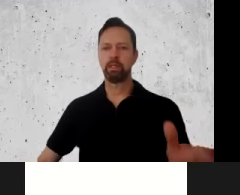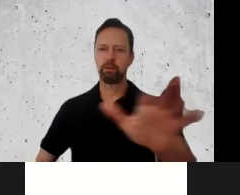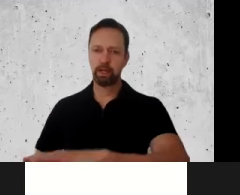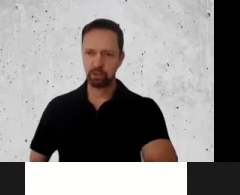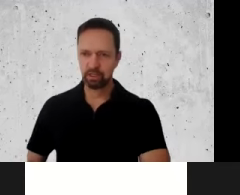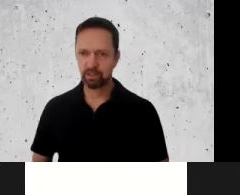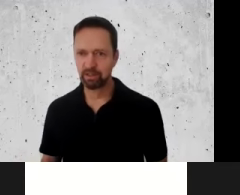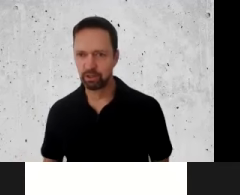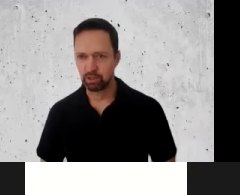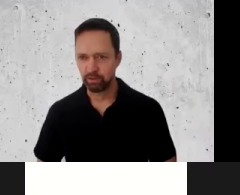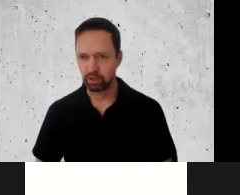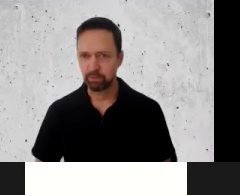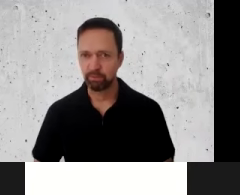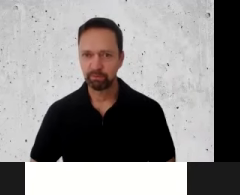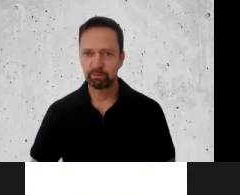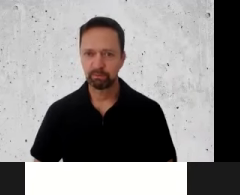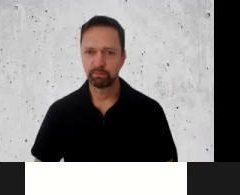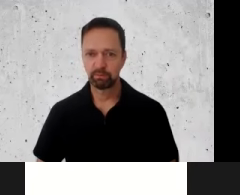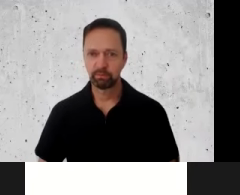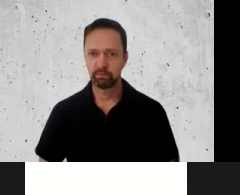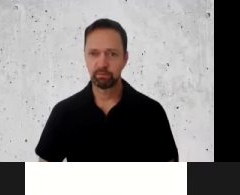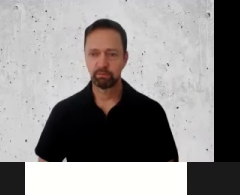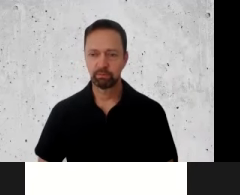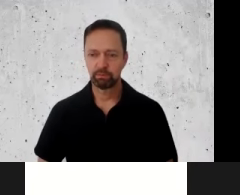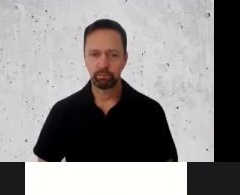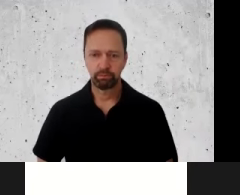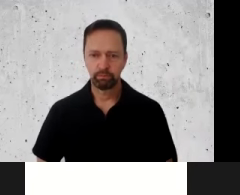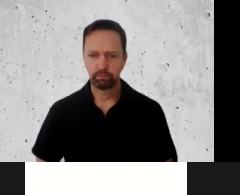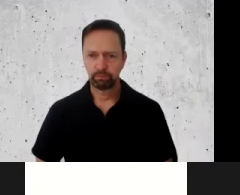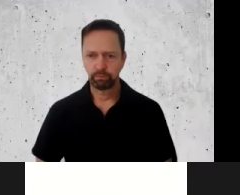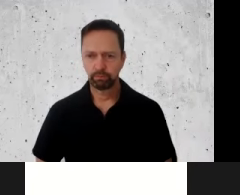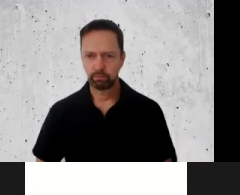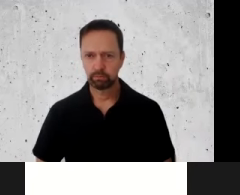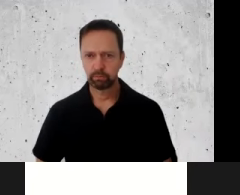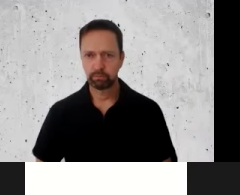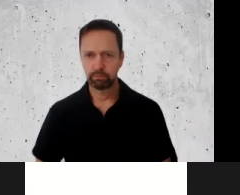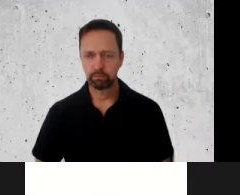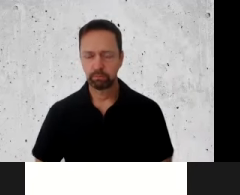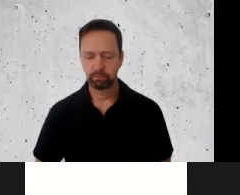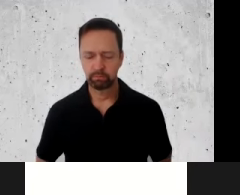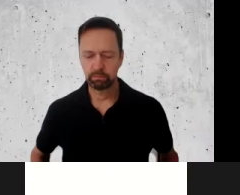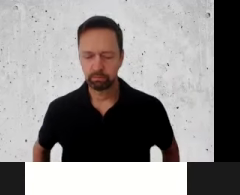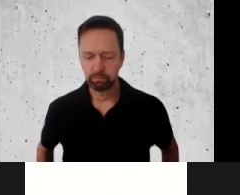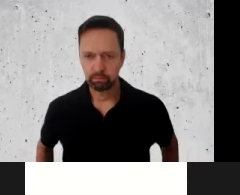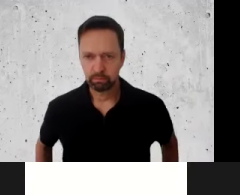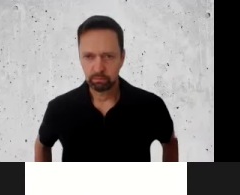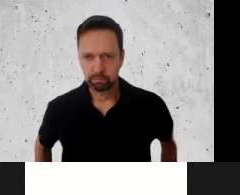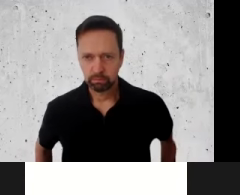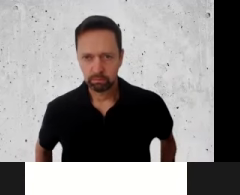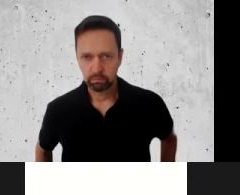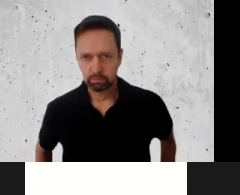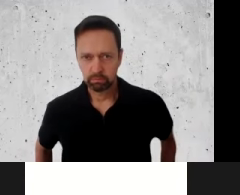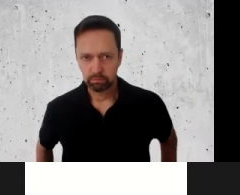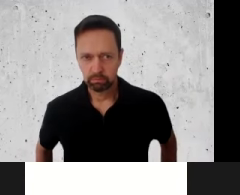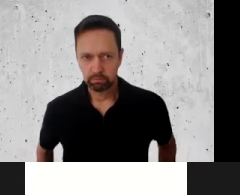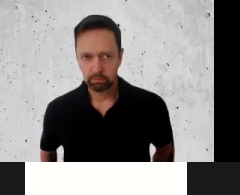para o Fernando, daí a gente fecha. Bom, obrigado, professor. E eu não queria terminar fazendo a última